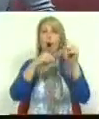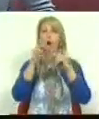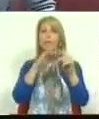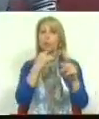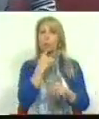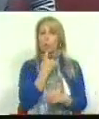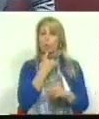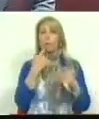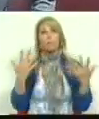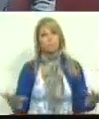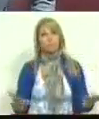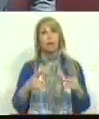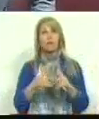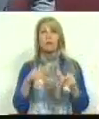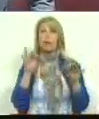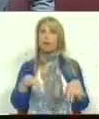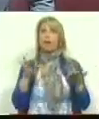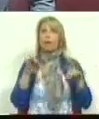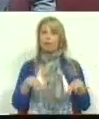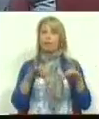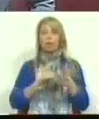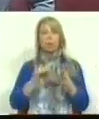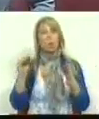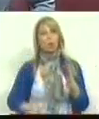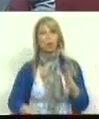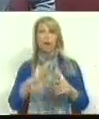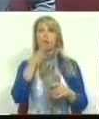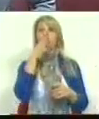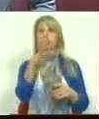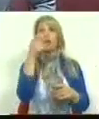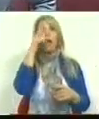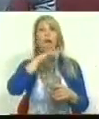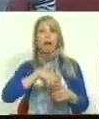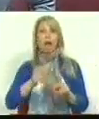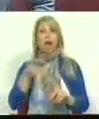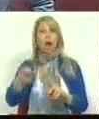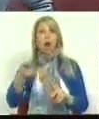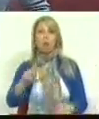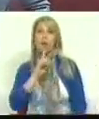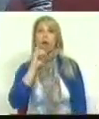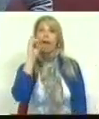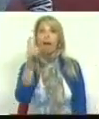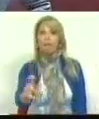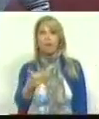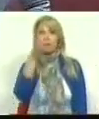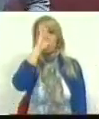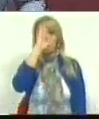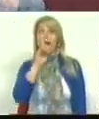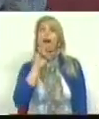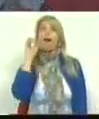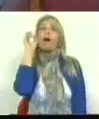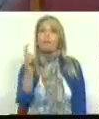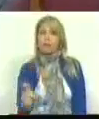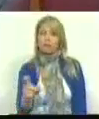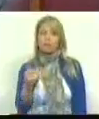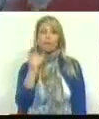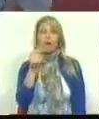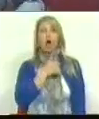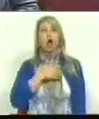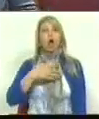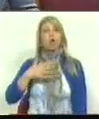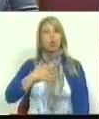mediante comunicação ao arrendatário e com a invocação expressa da sua justificação, e o senhorio tem de juntar cópia